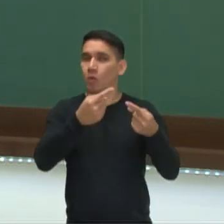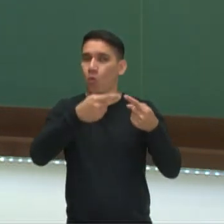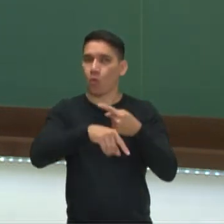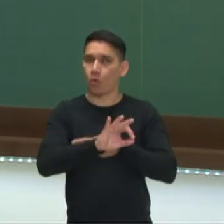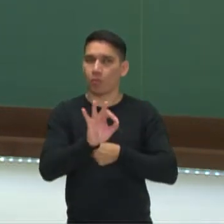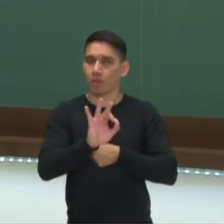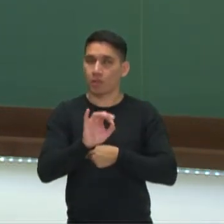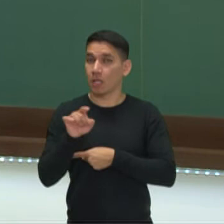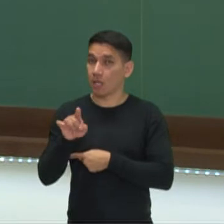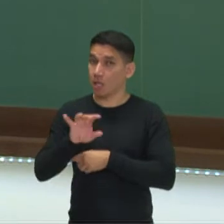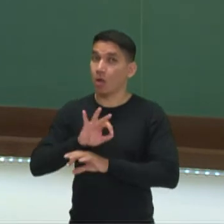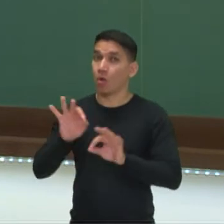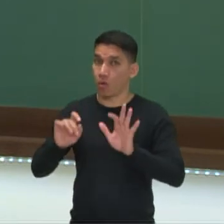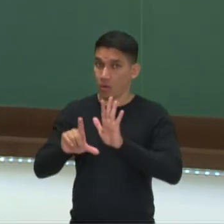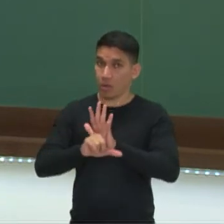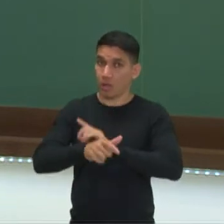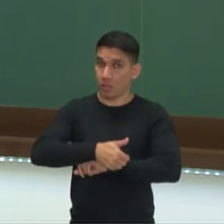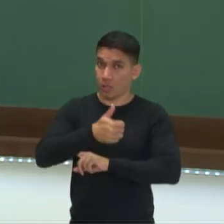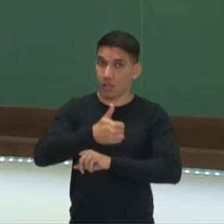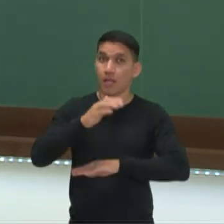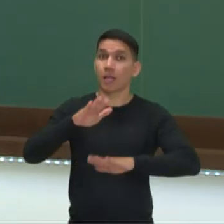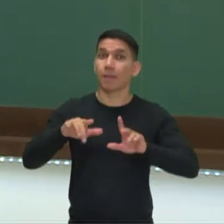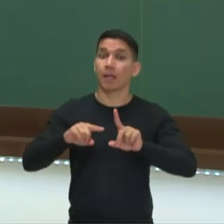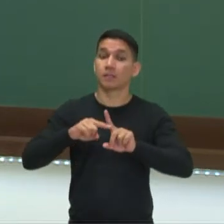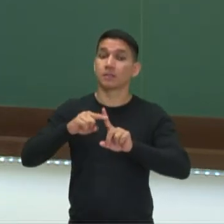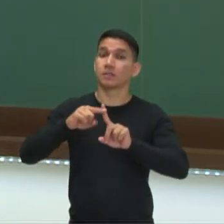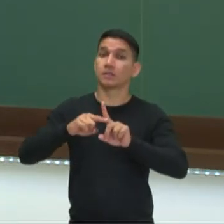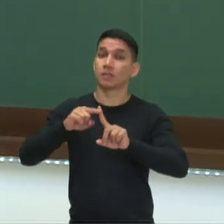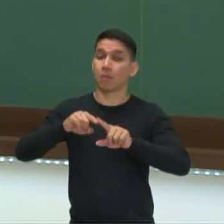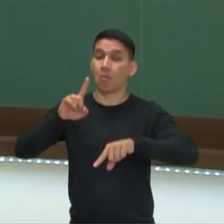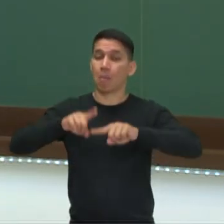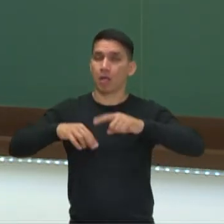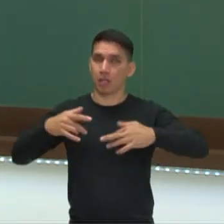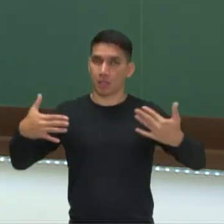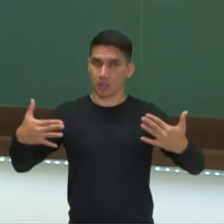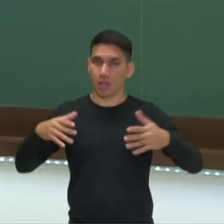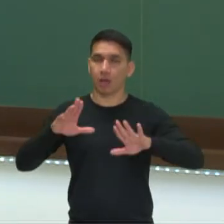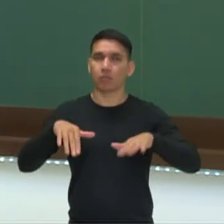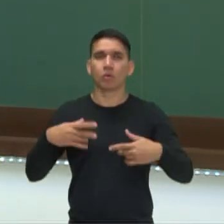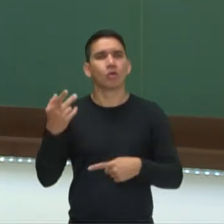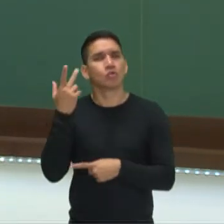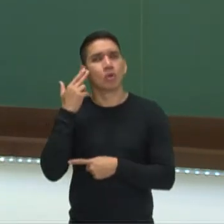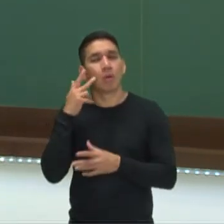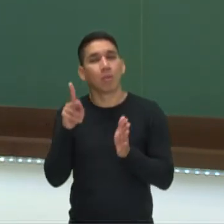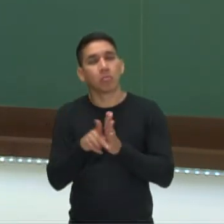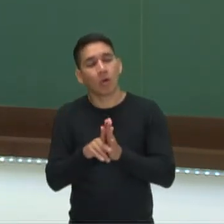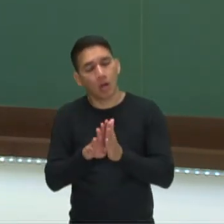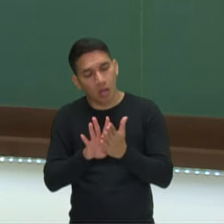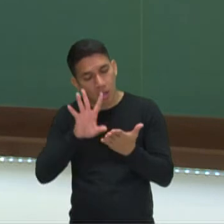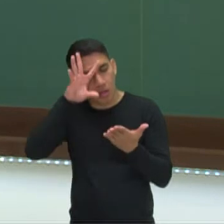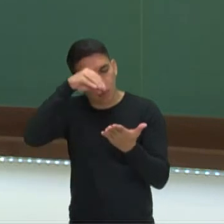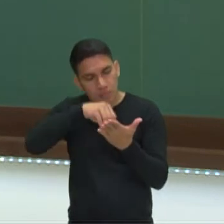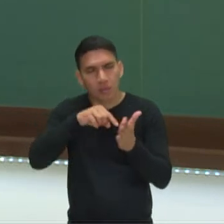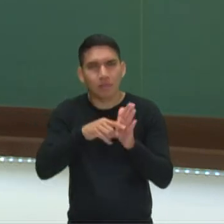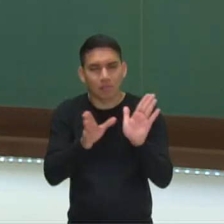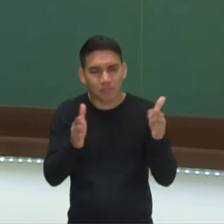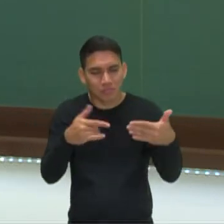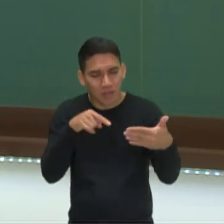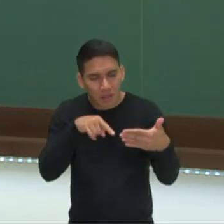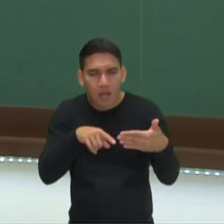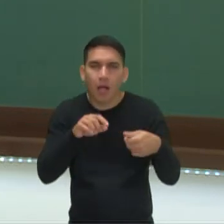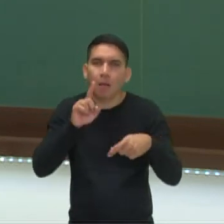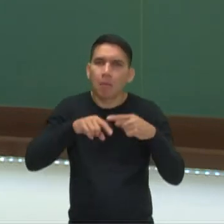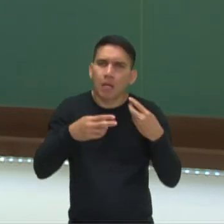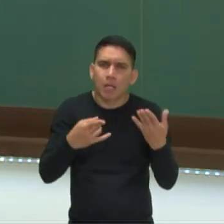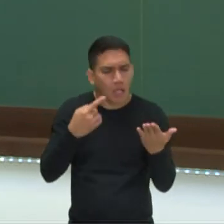ela é boa para uma certa faixa de temperatura do material. Normalmente vem indicado pelo fabricante qual é a faixa de temperatura